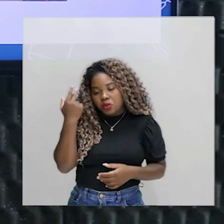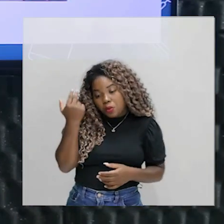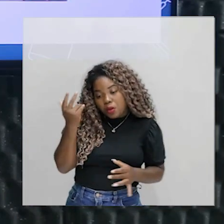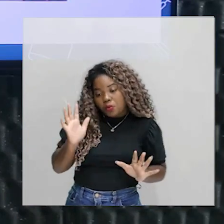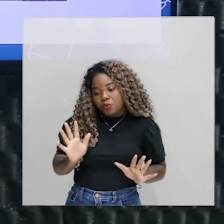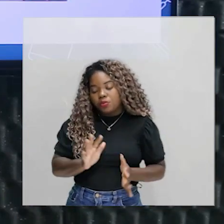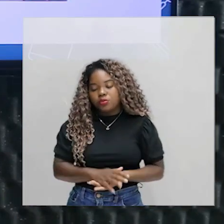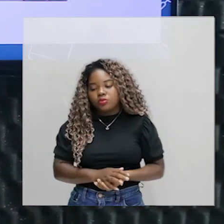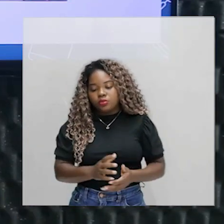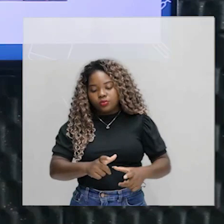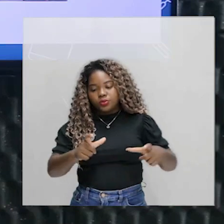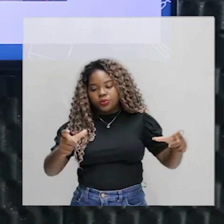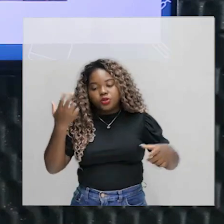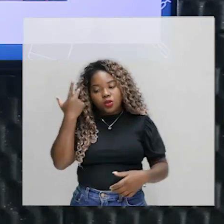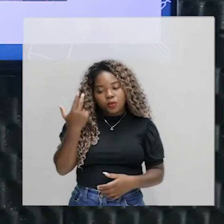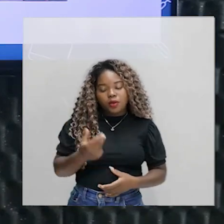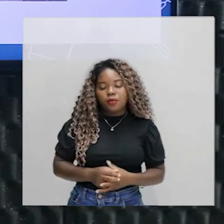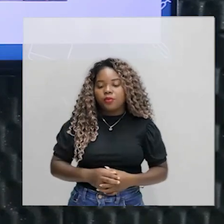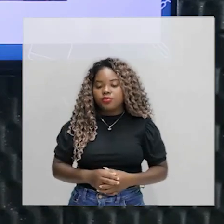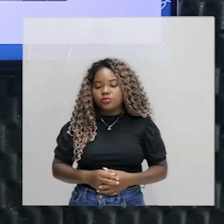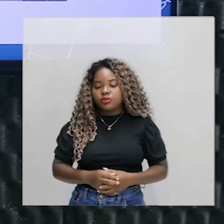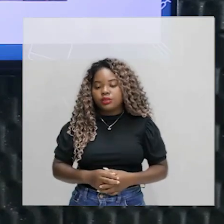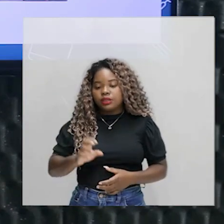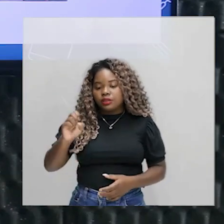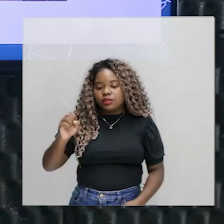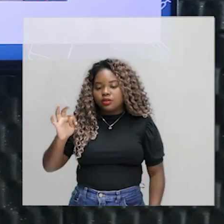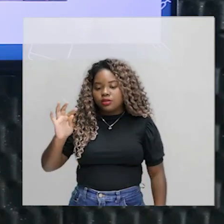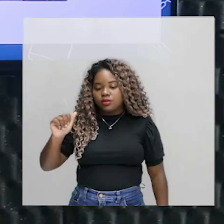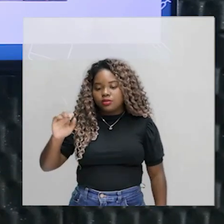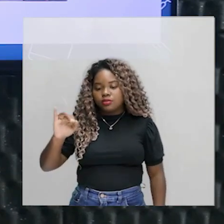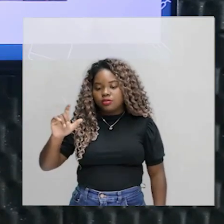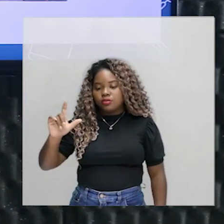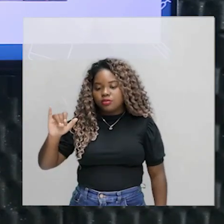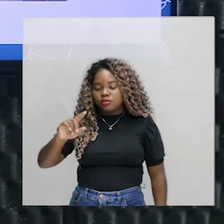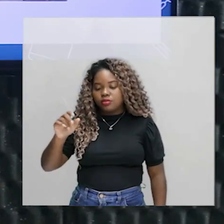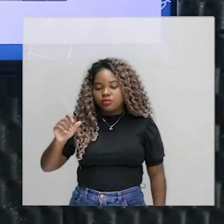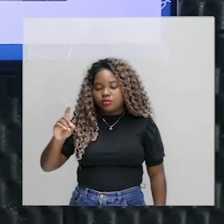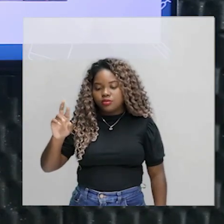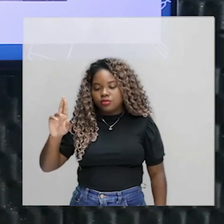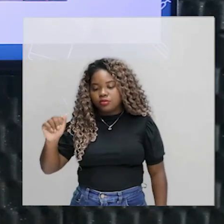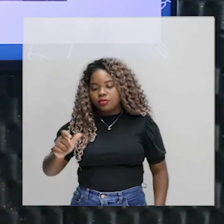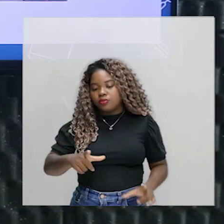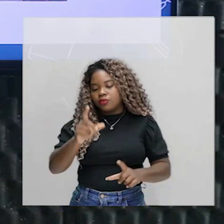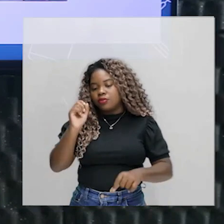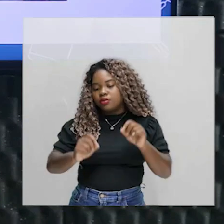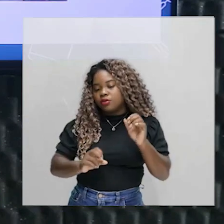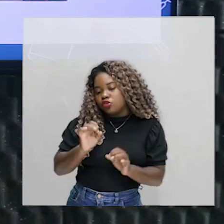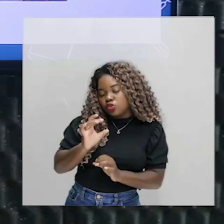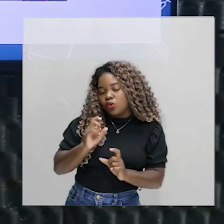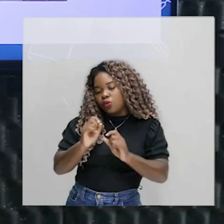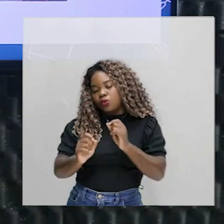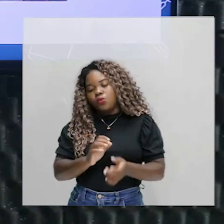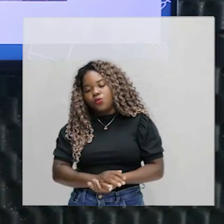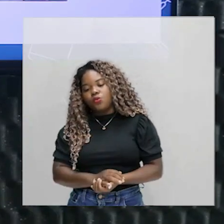é na seleção estabilizadora ela vai selecionar apenas aqueles